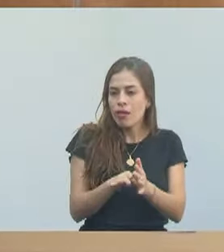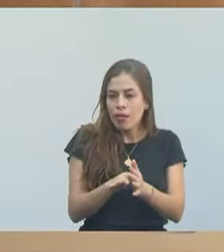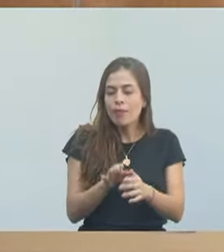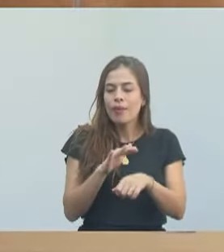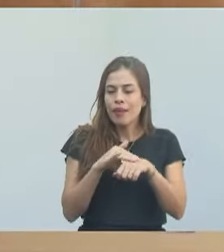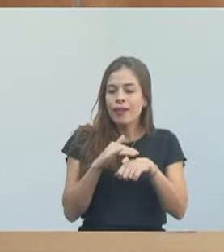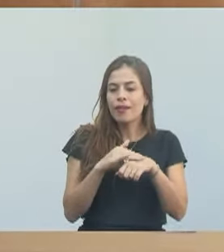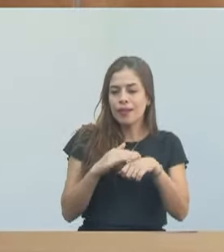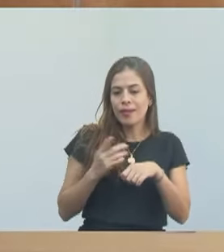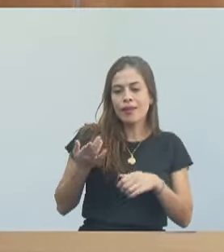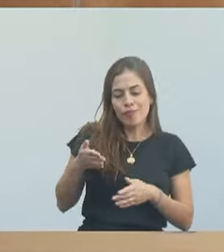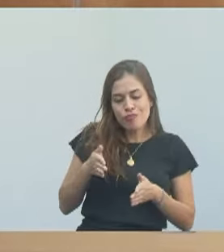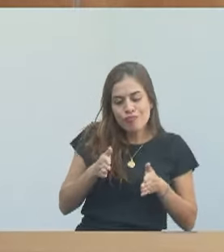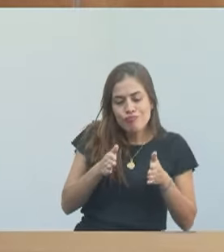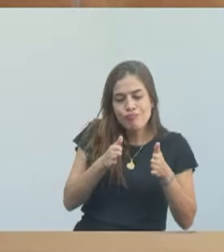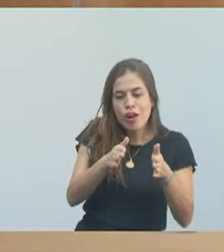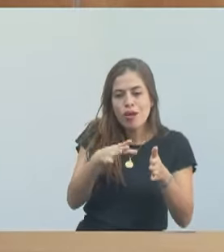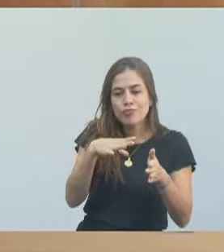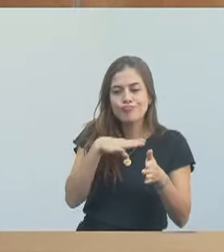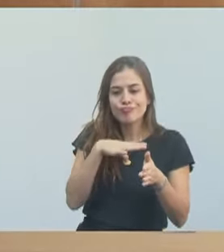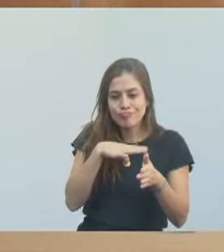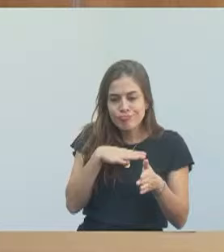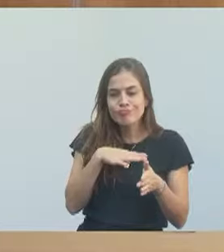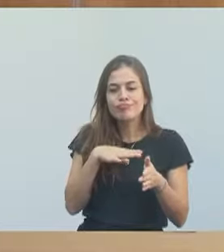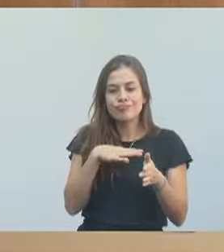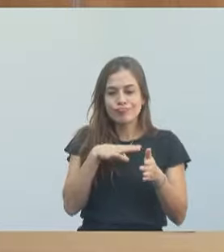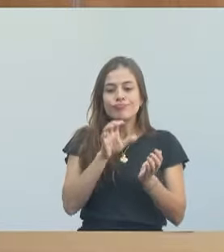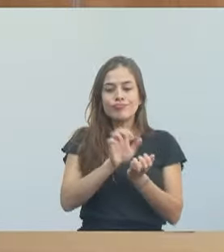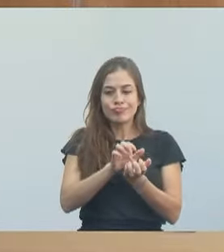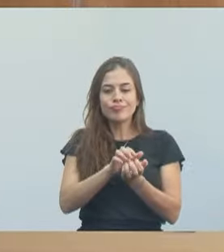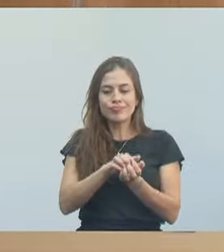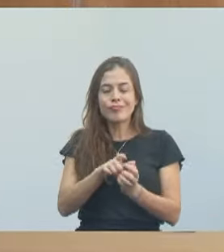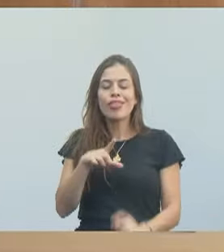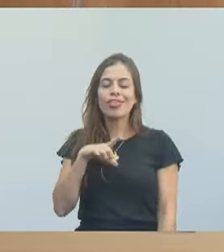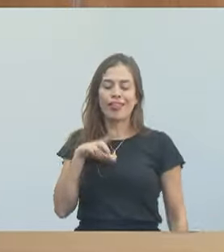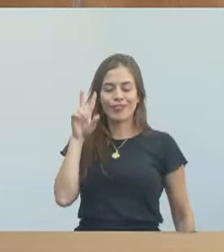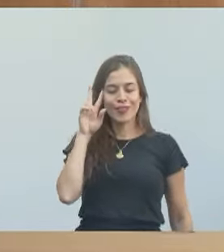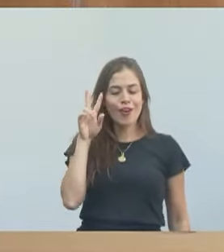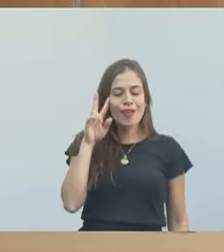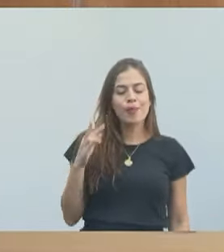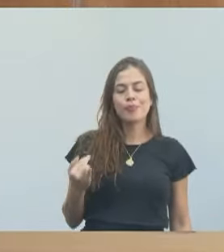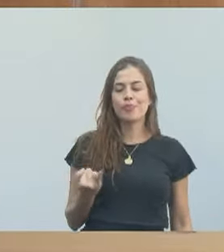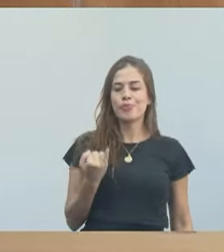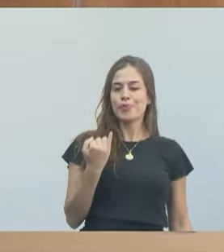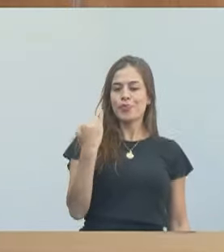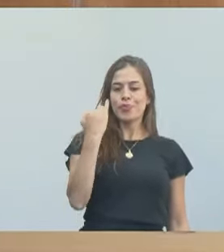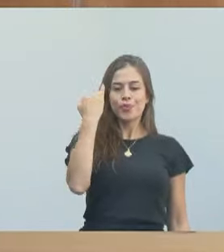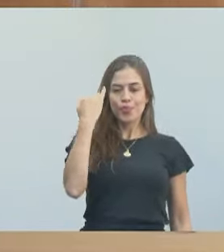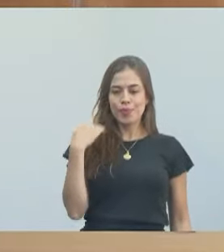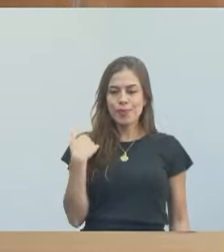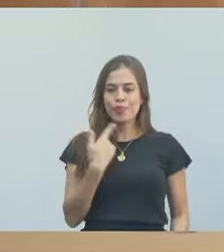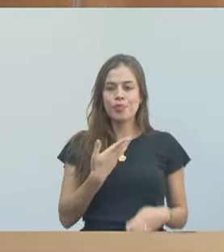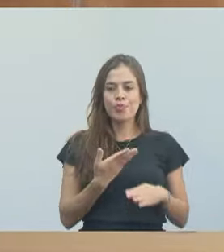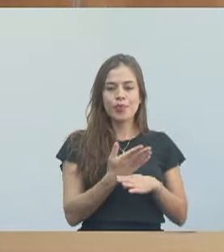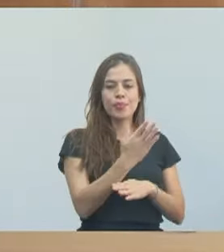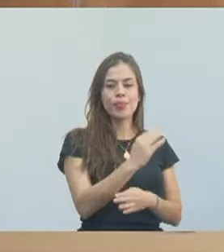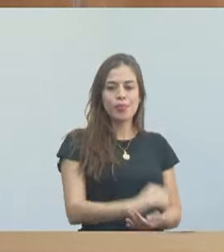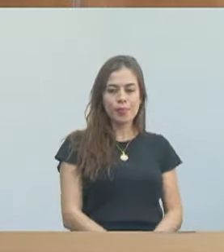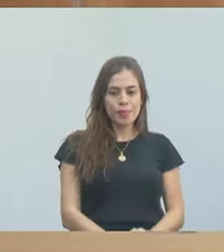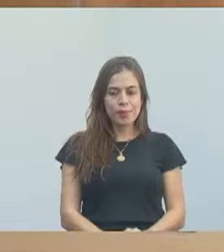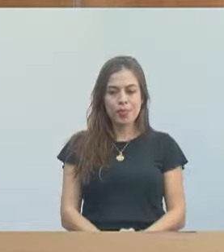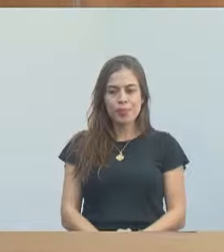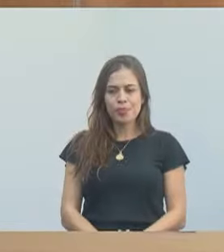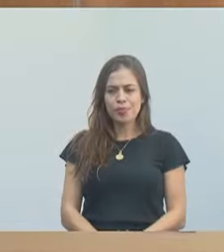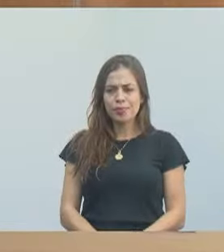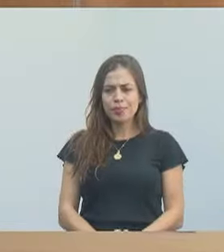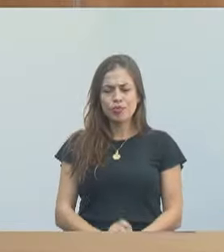vamos passar por Jacareí, que lá tem uma história e vai ser muito importante nós poder participar dessa história. E eu não